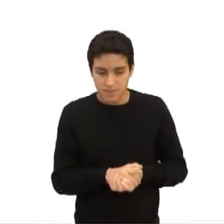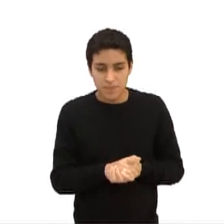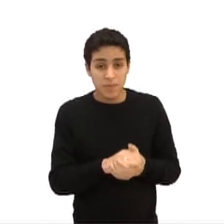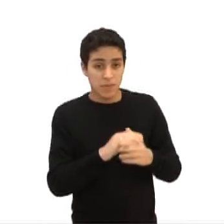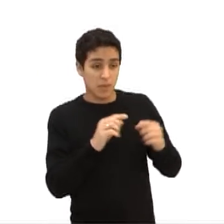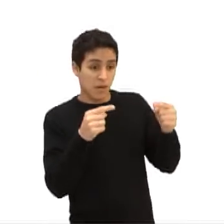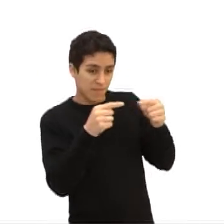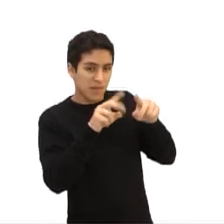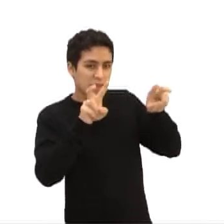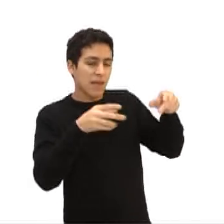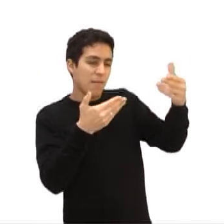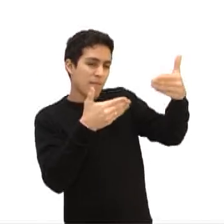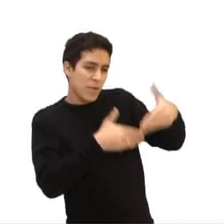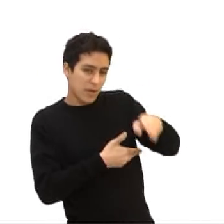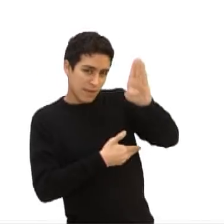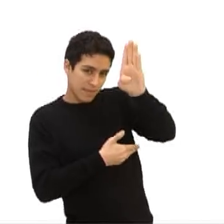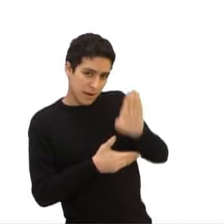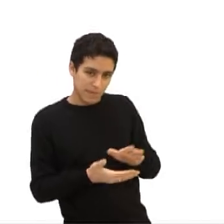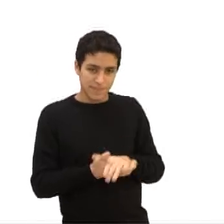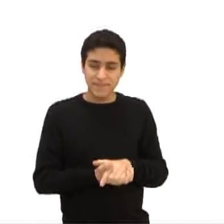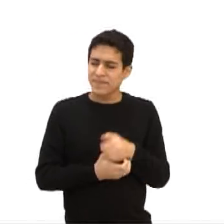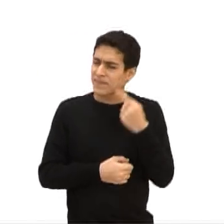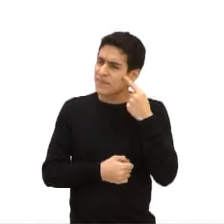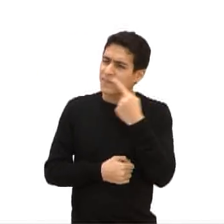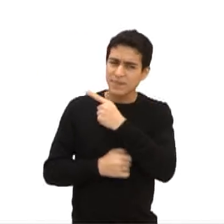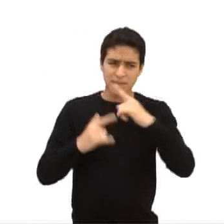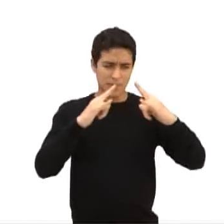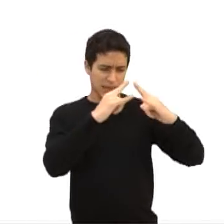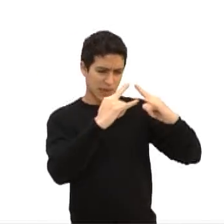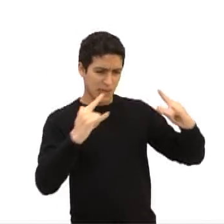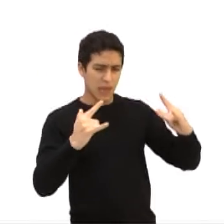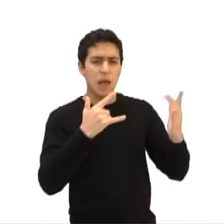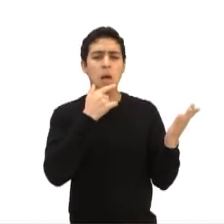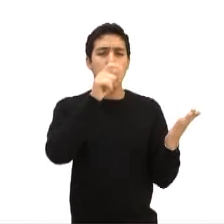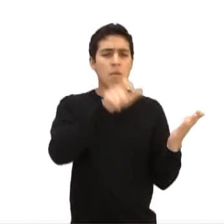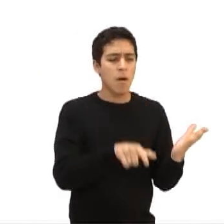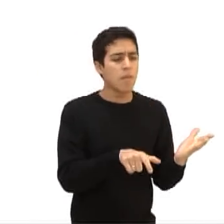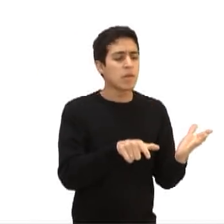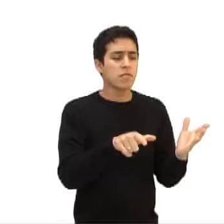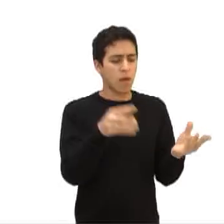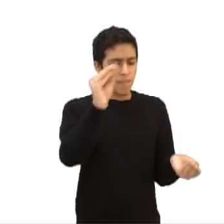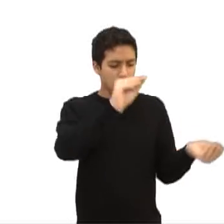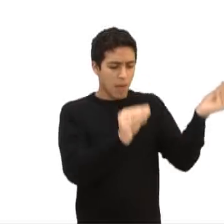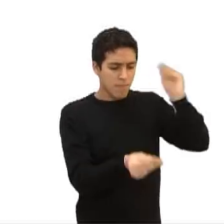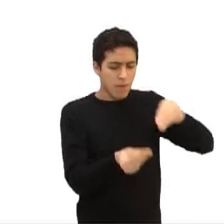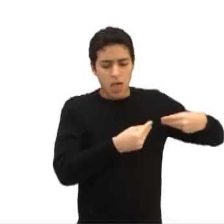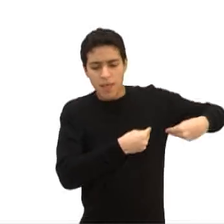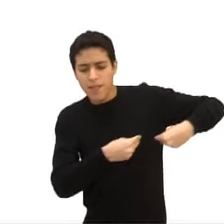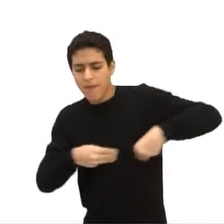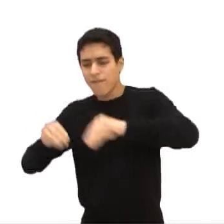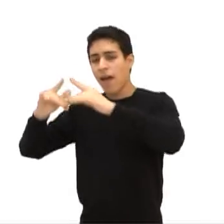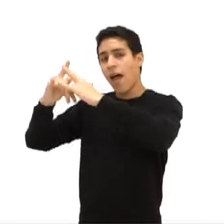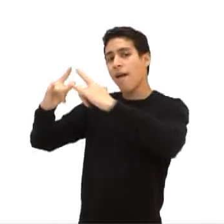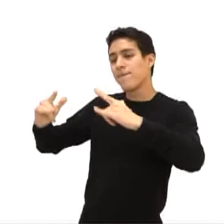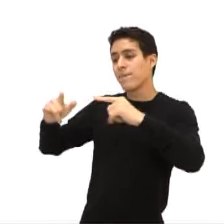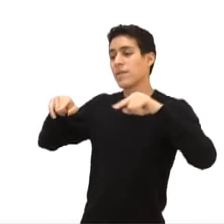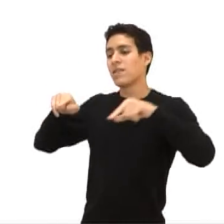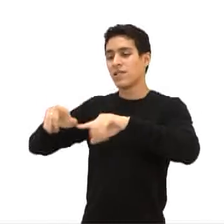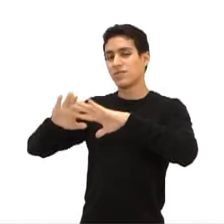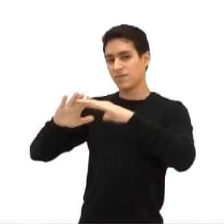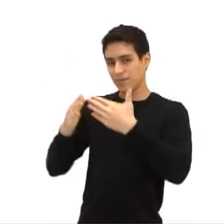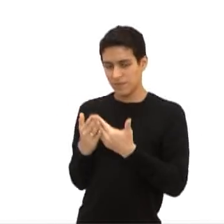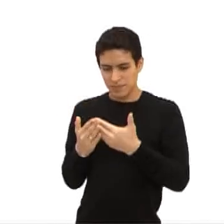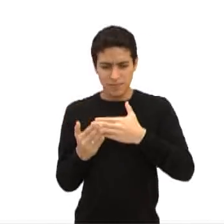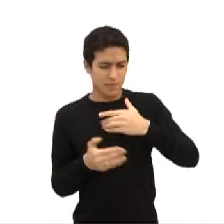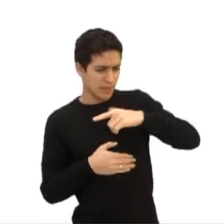Brasil. Observe a barraca que Mauro vai levar para o acampamento da escola. Ela tem a